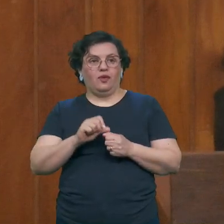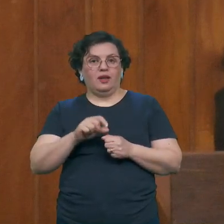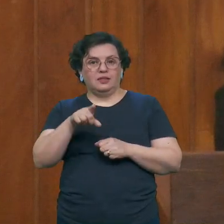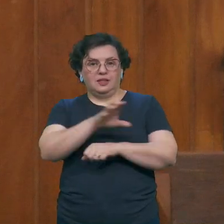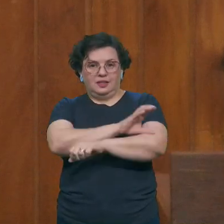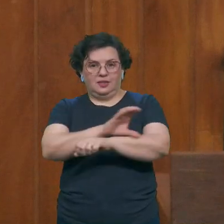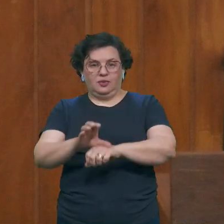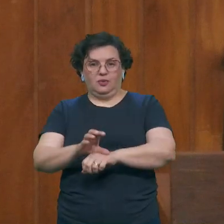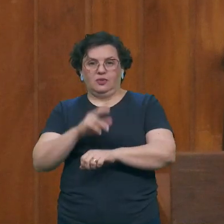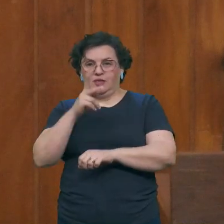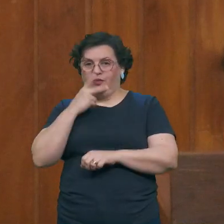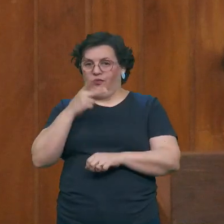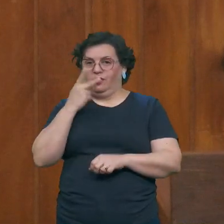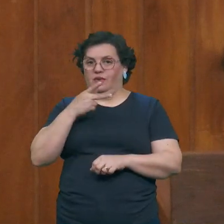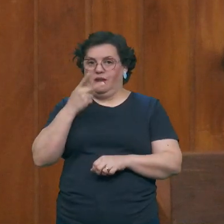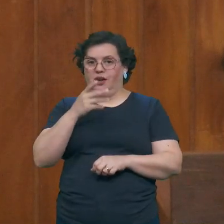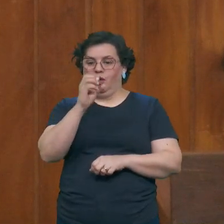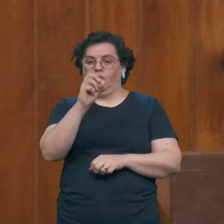esse curso e melhorar.